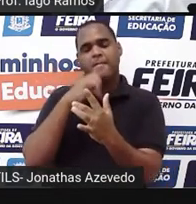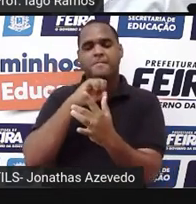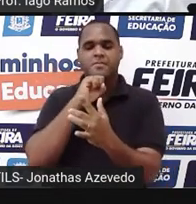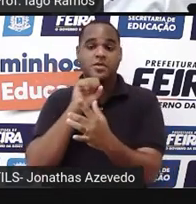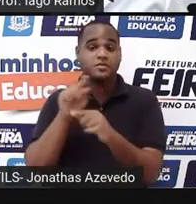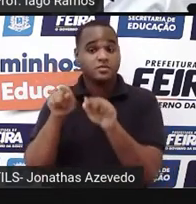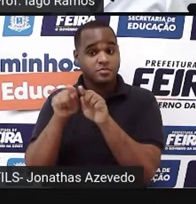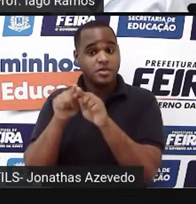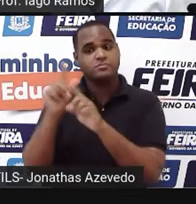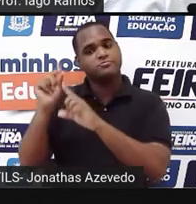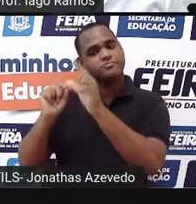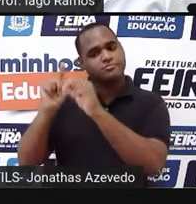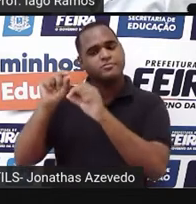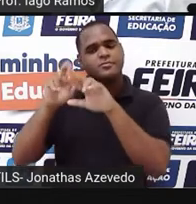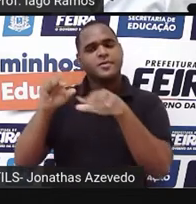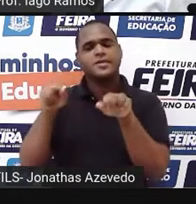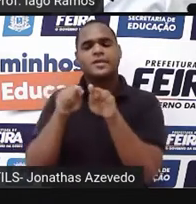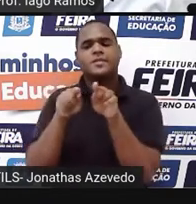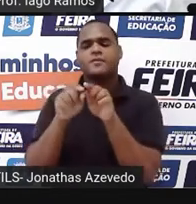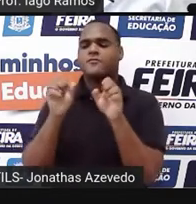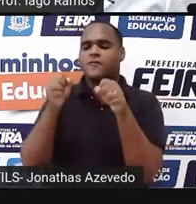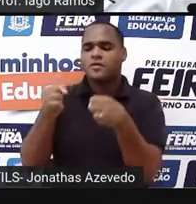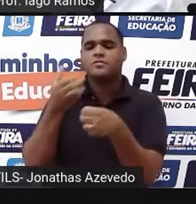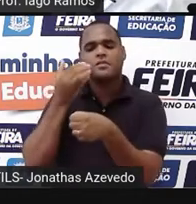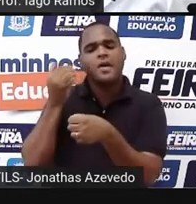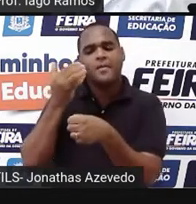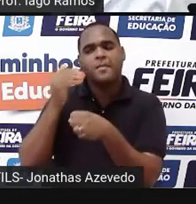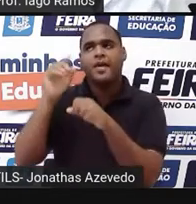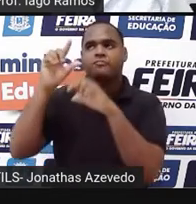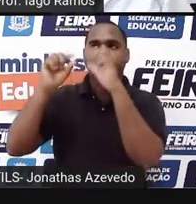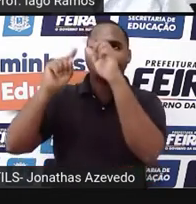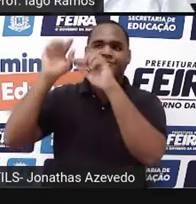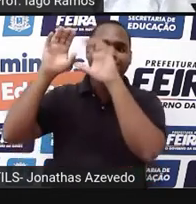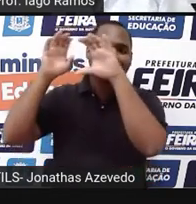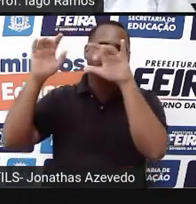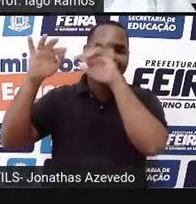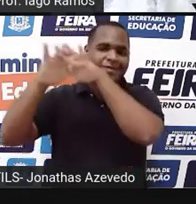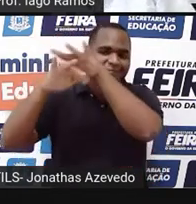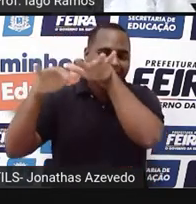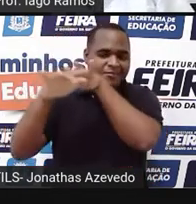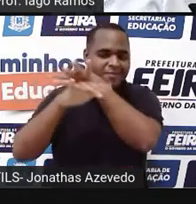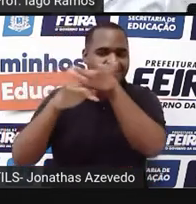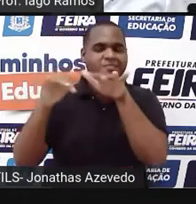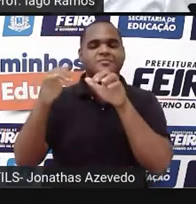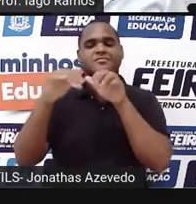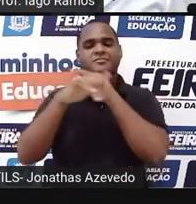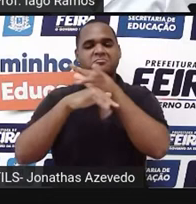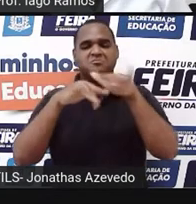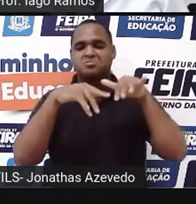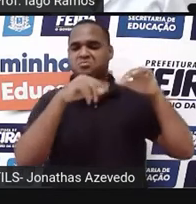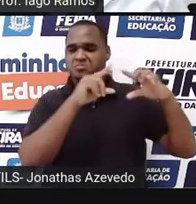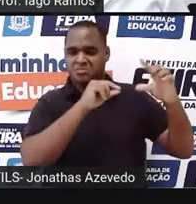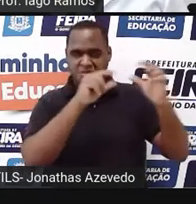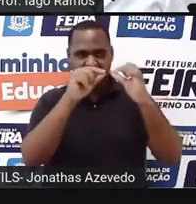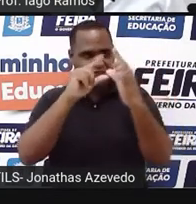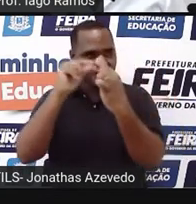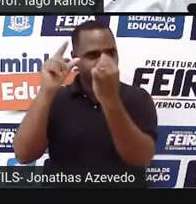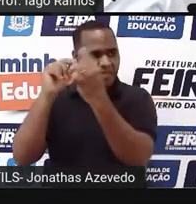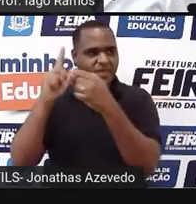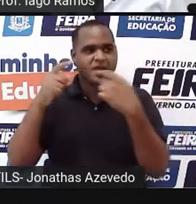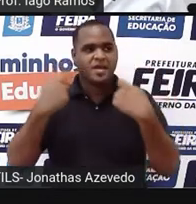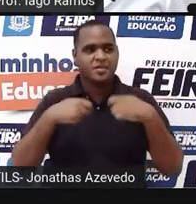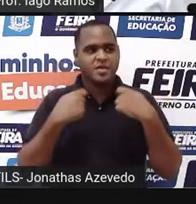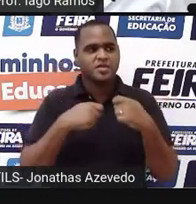além de astrólogo, né? Ele também estudou astronomia. E dentro da astrologia, né, é preciso